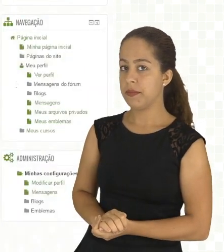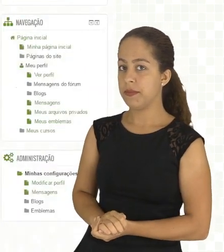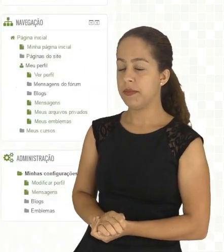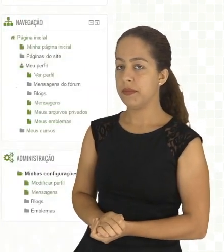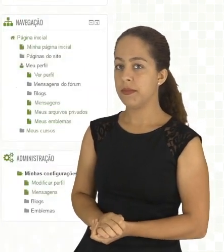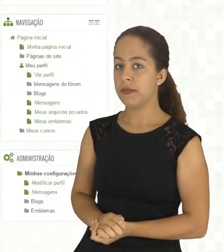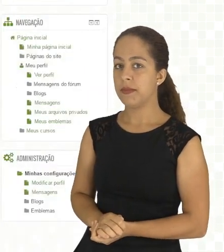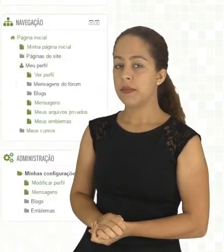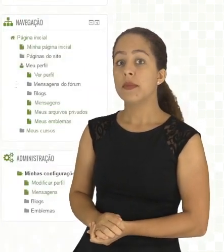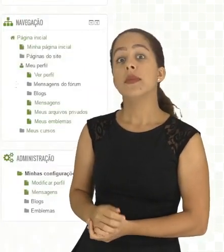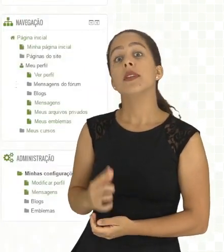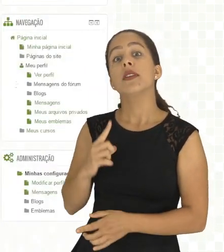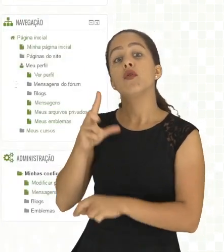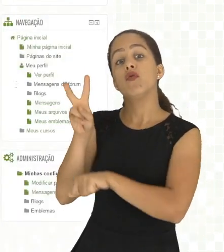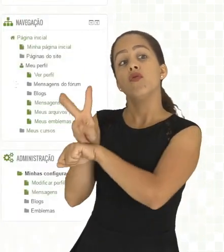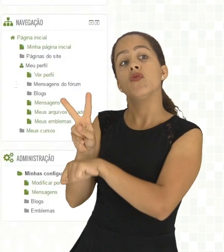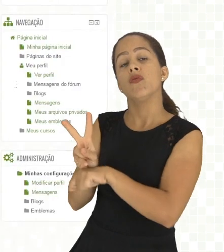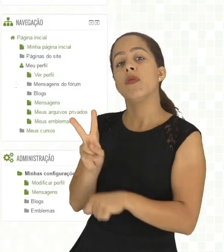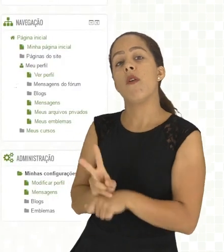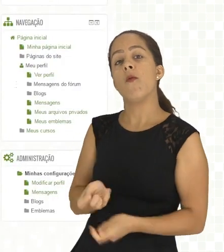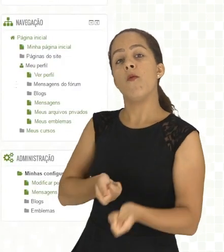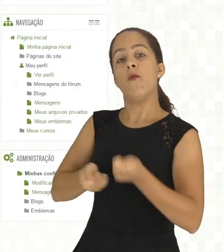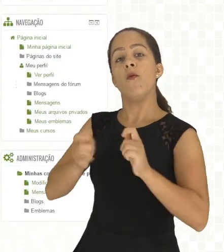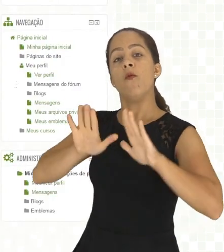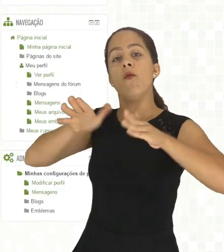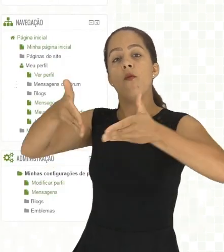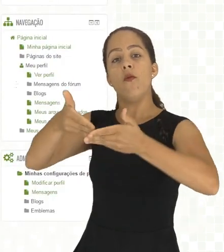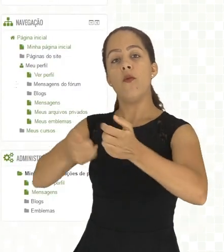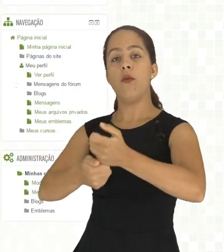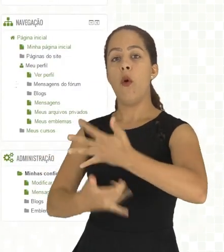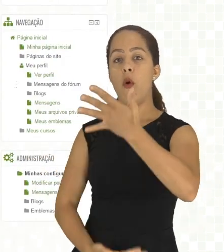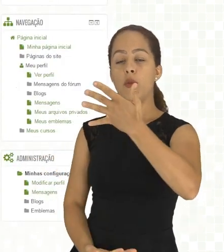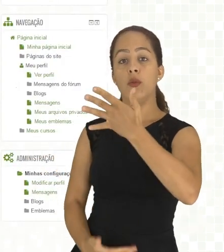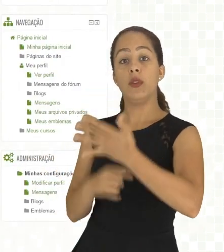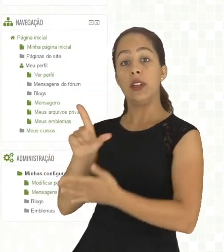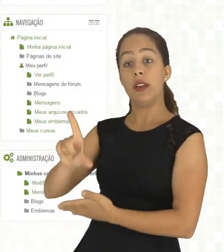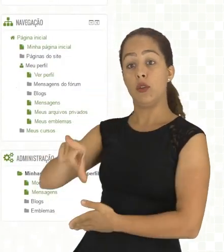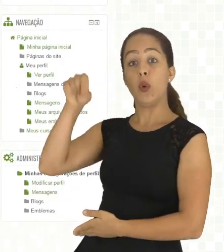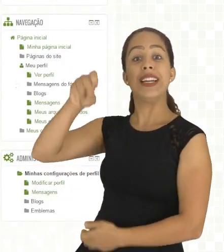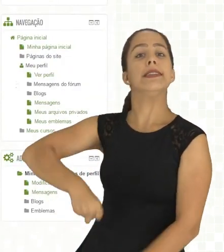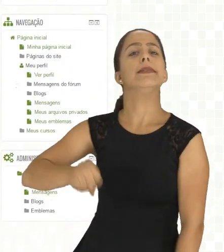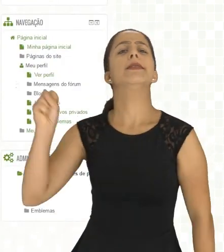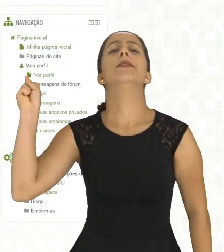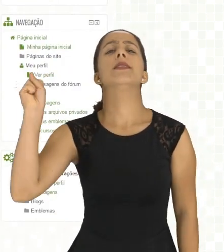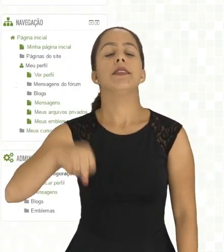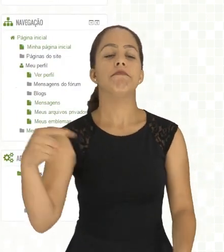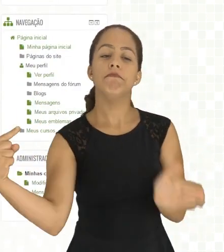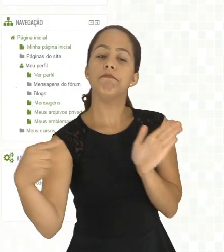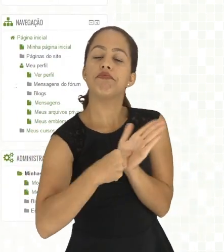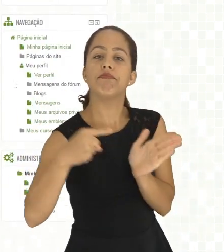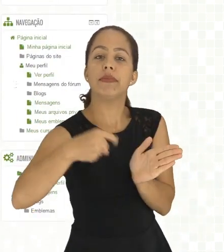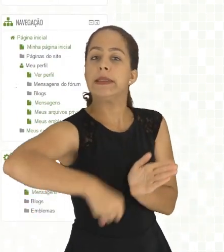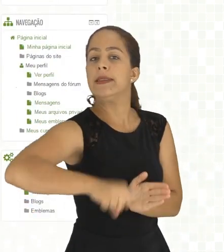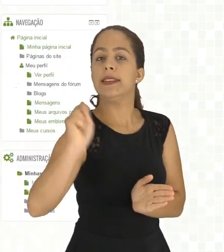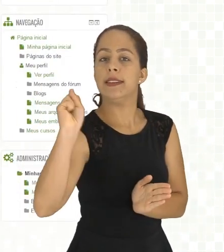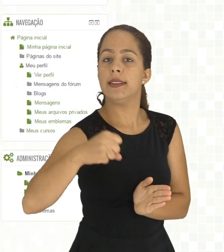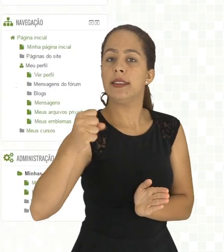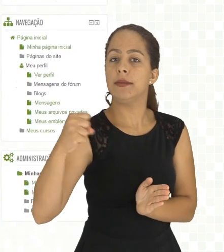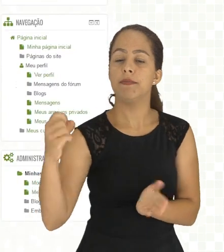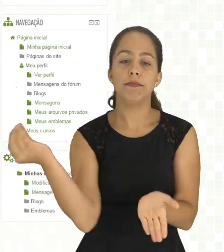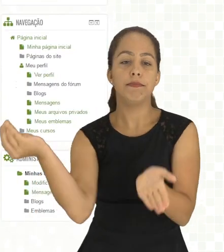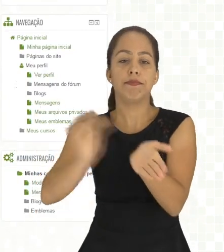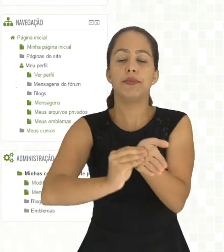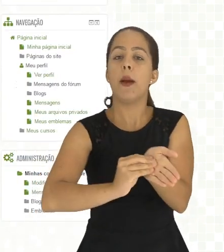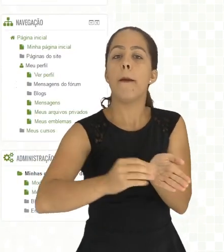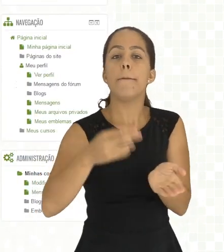e em monitoramento do fórum você vai selecionar sim põe em evidência as